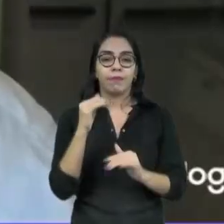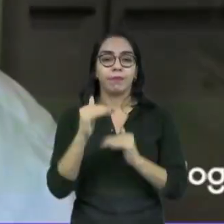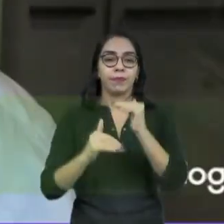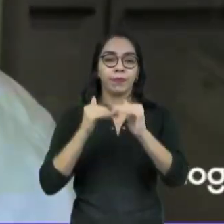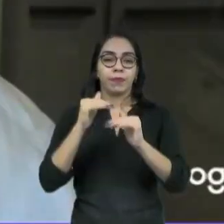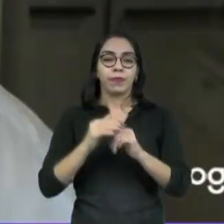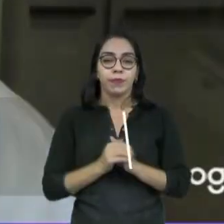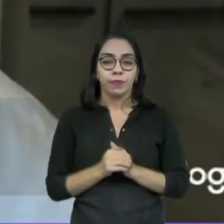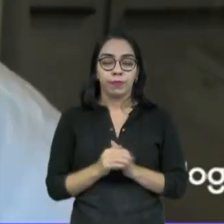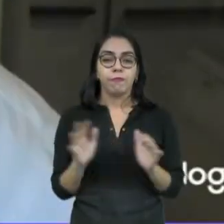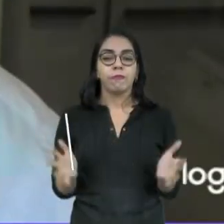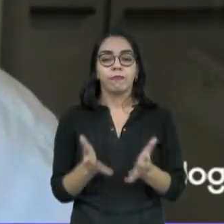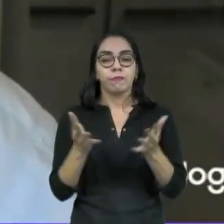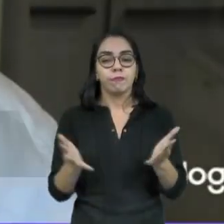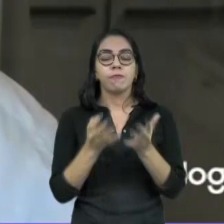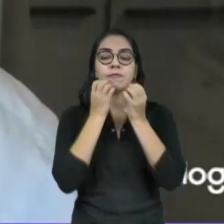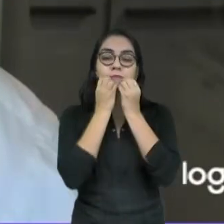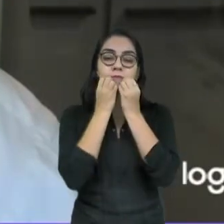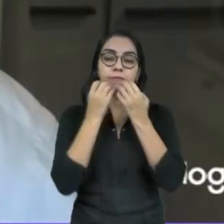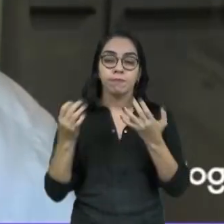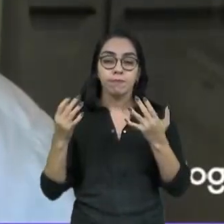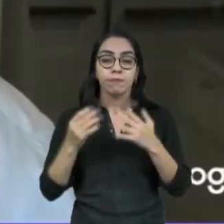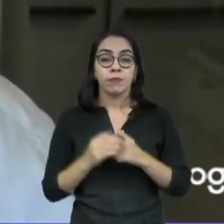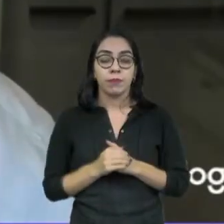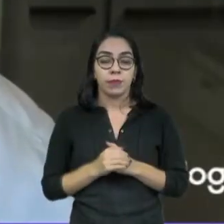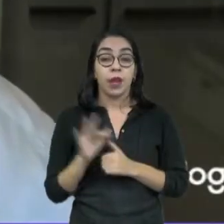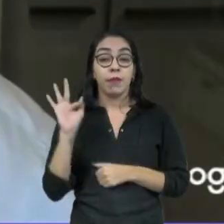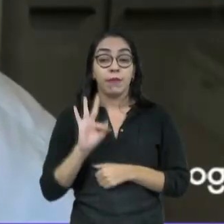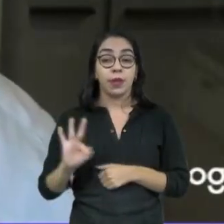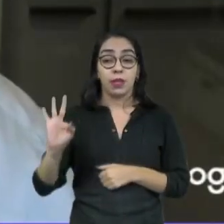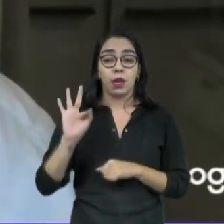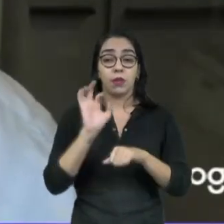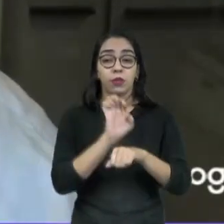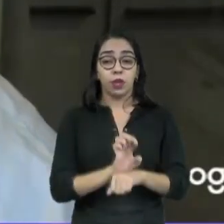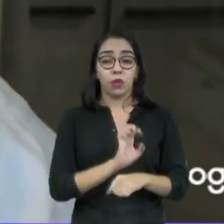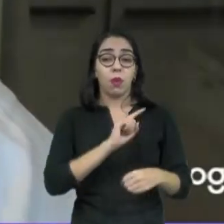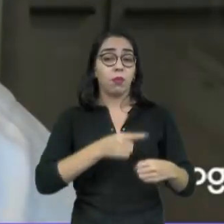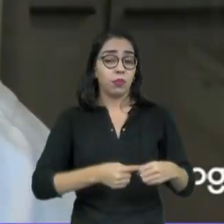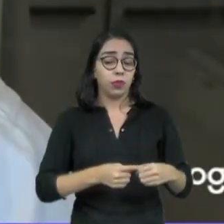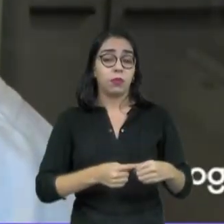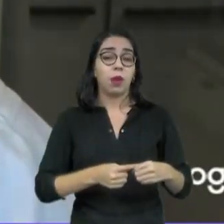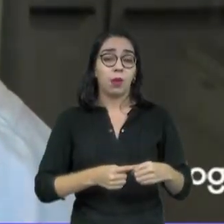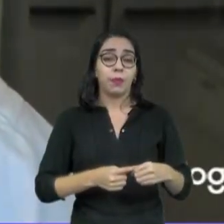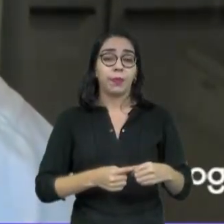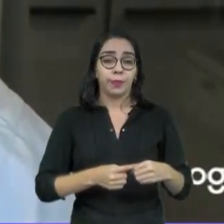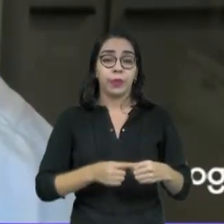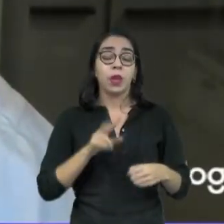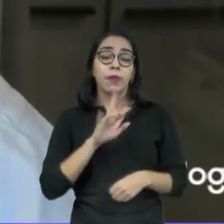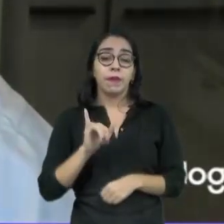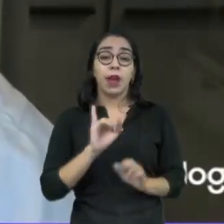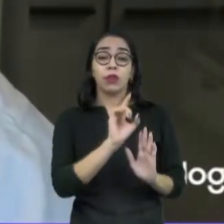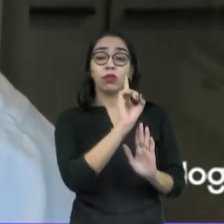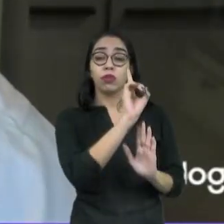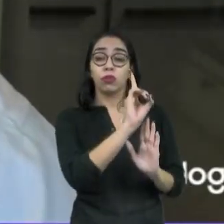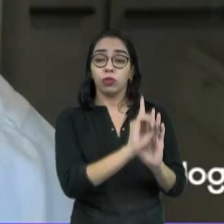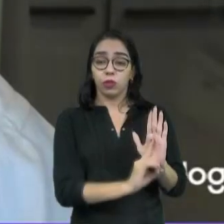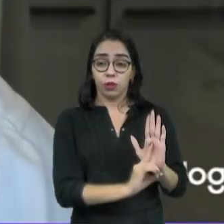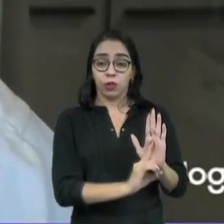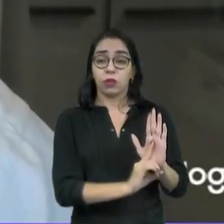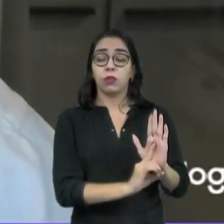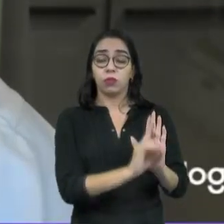legislação nova seja ela no âmbito e federal estadual Municipal que vem agregar mais direito às pessoas com